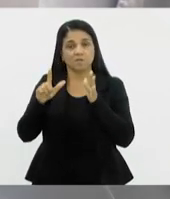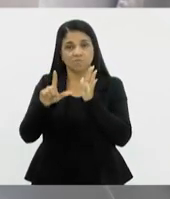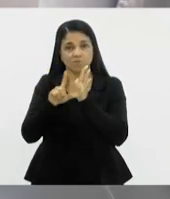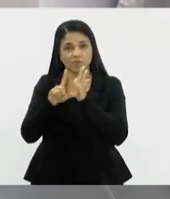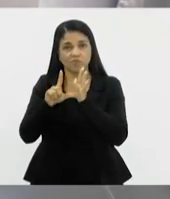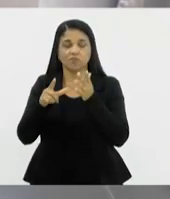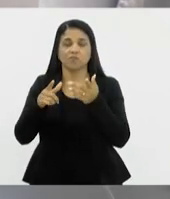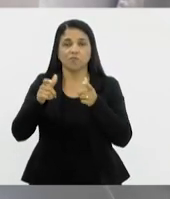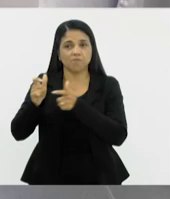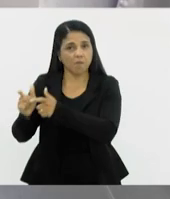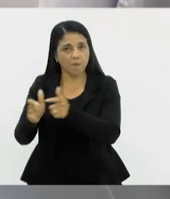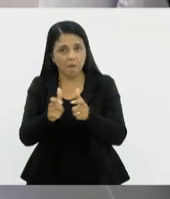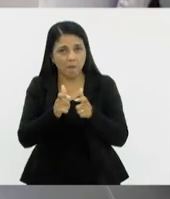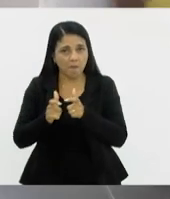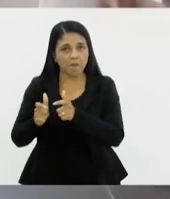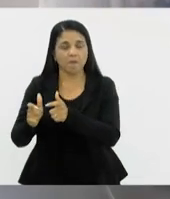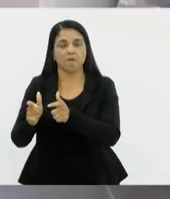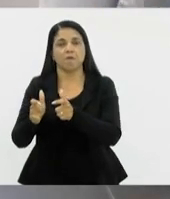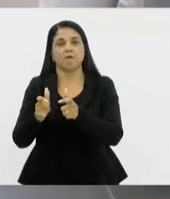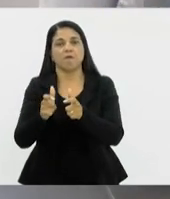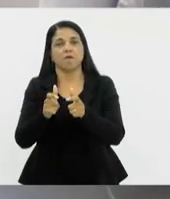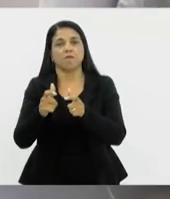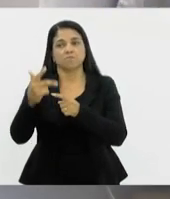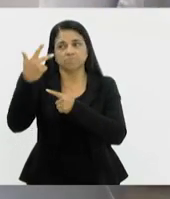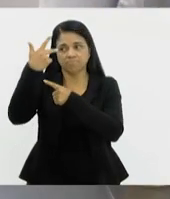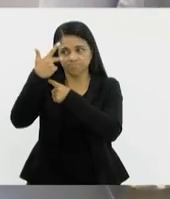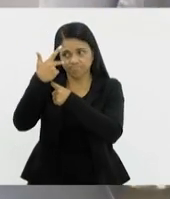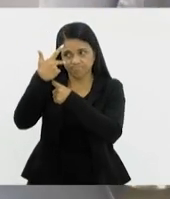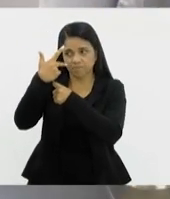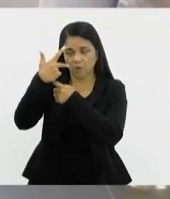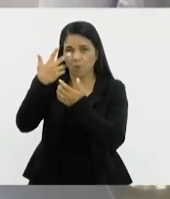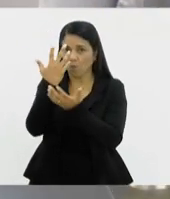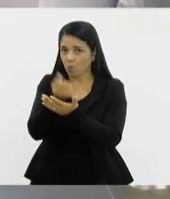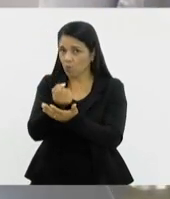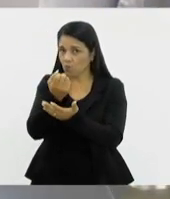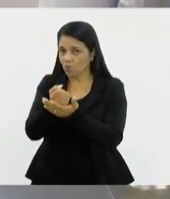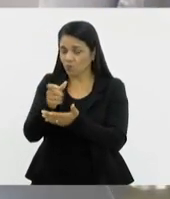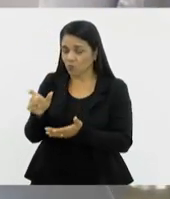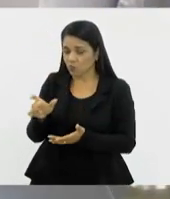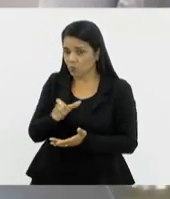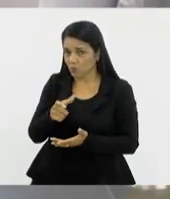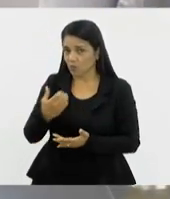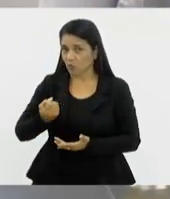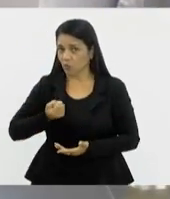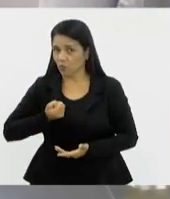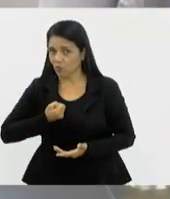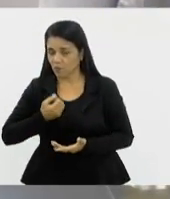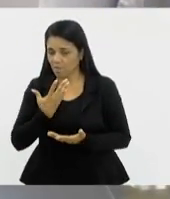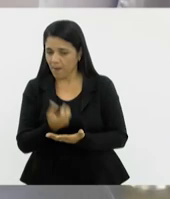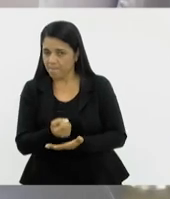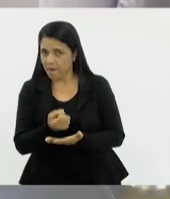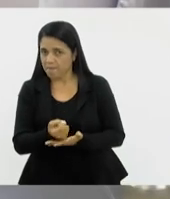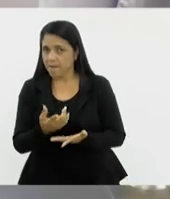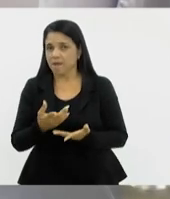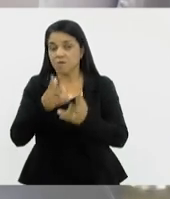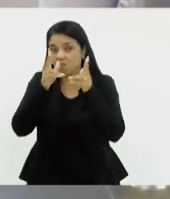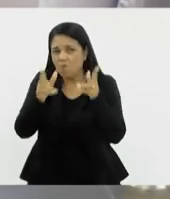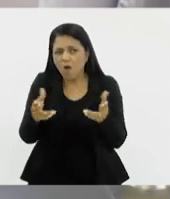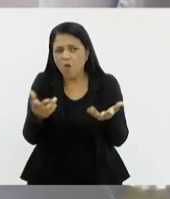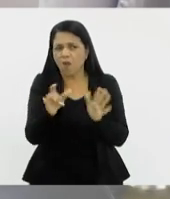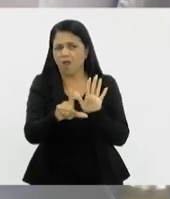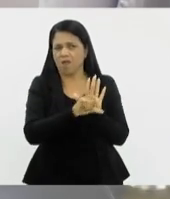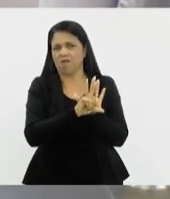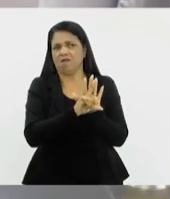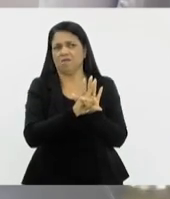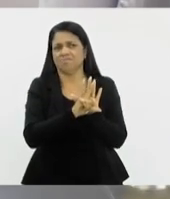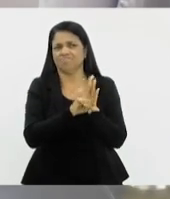em locais onde seja possível a captação de imagens que revelam o número de cartões de crédito. Ou seja, exatamente a mesma coisa. Eu estou com a lei